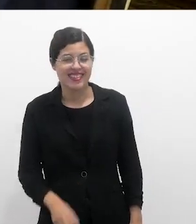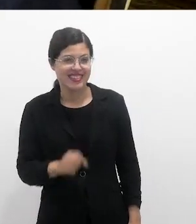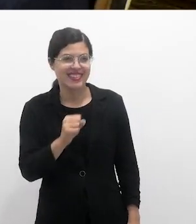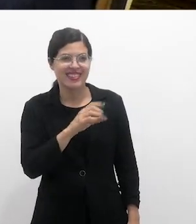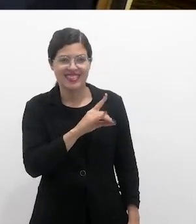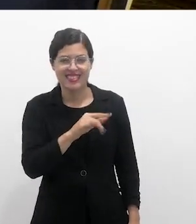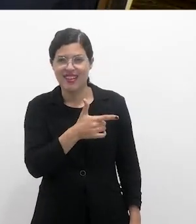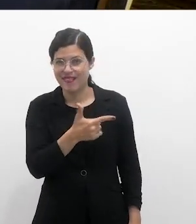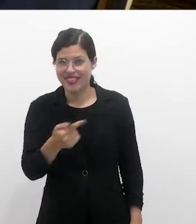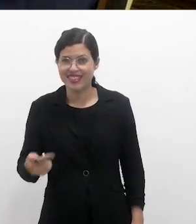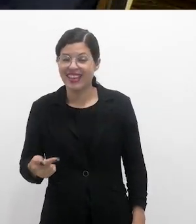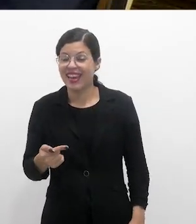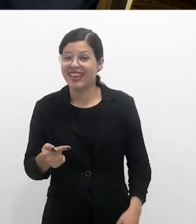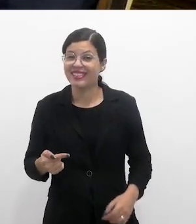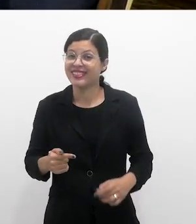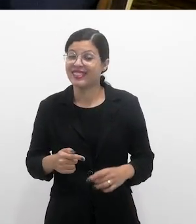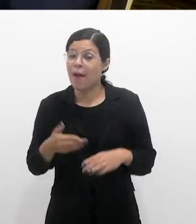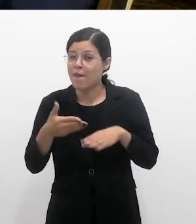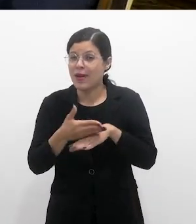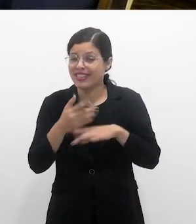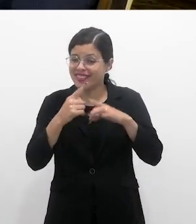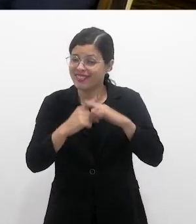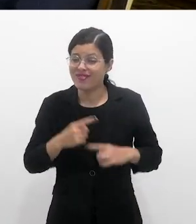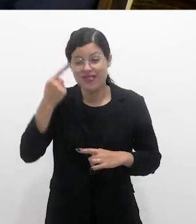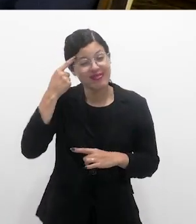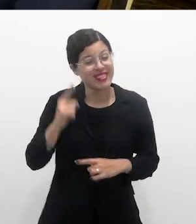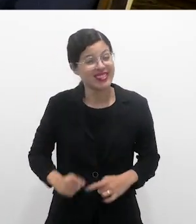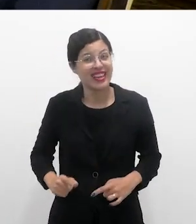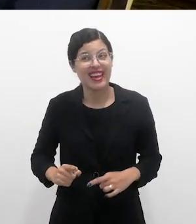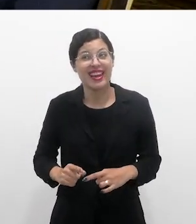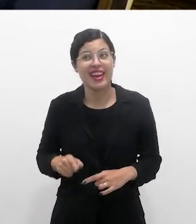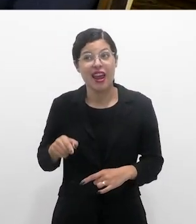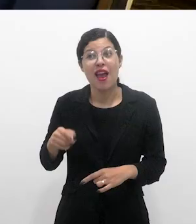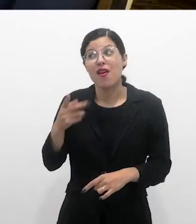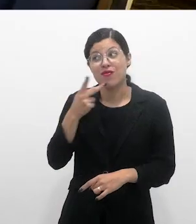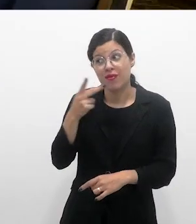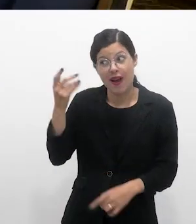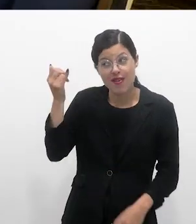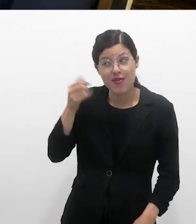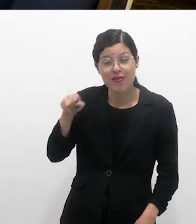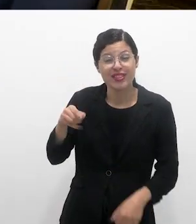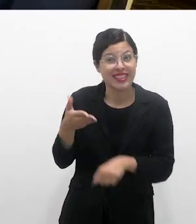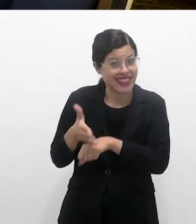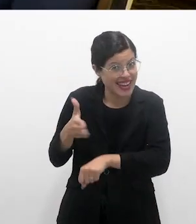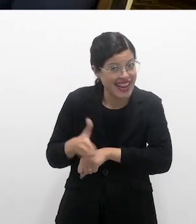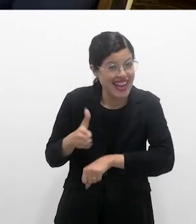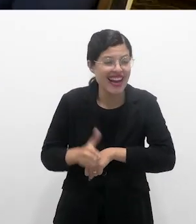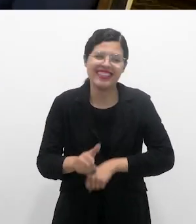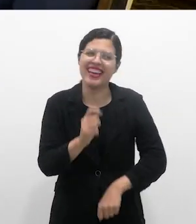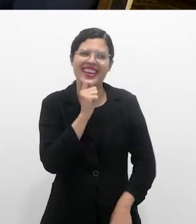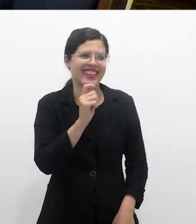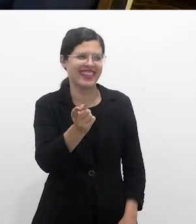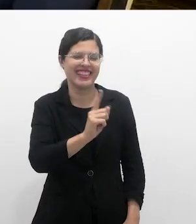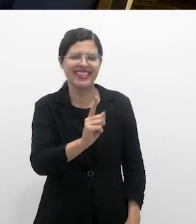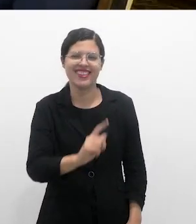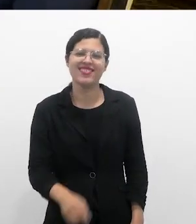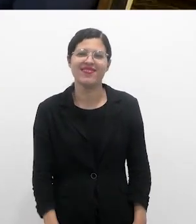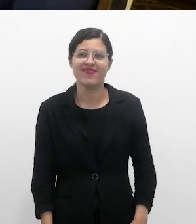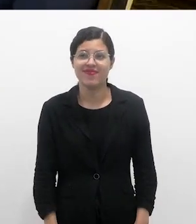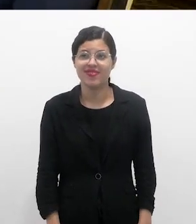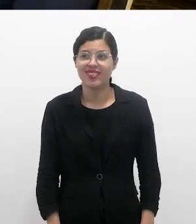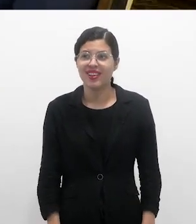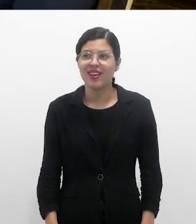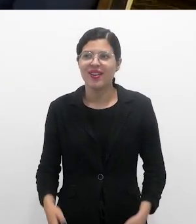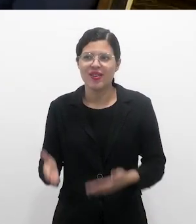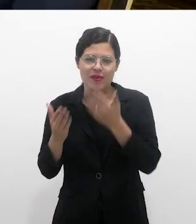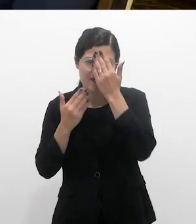joelho. O joelhão estava cada vez pior. O passarinho contou que você está se preparando. Ainda não. Antônio Marisa, obrigado.